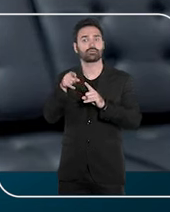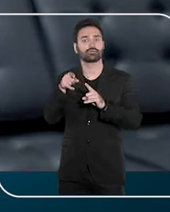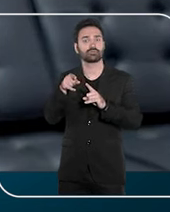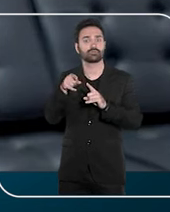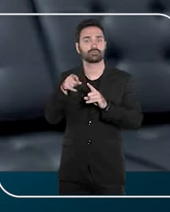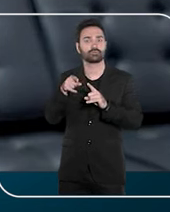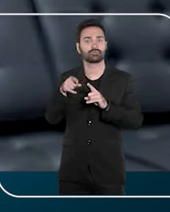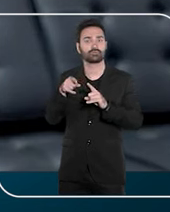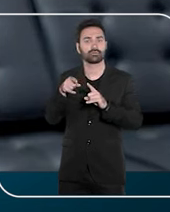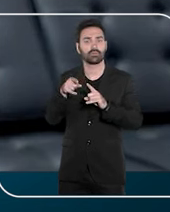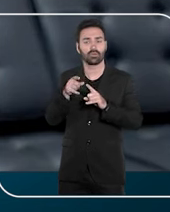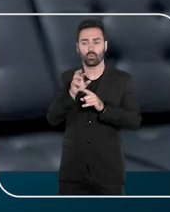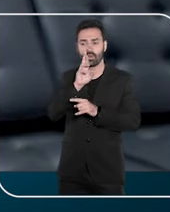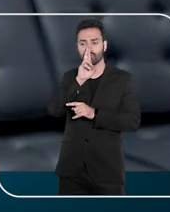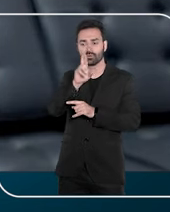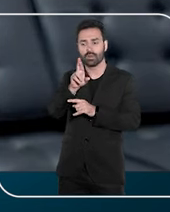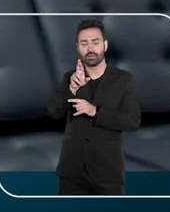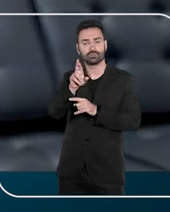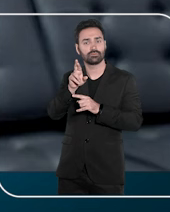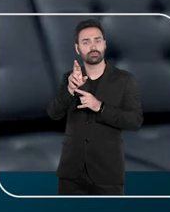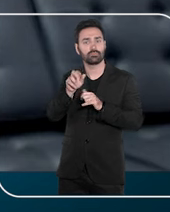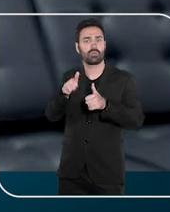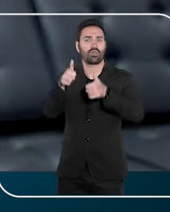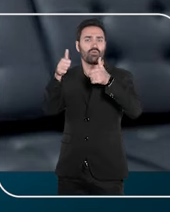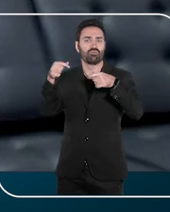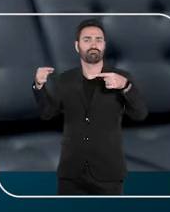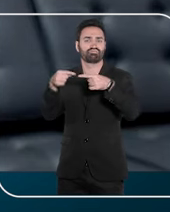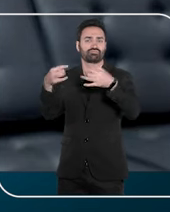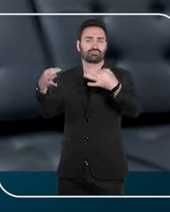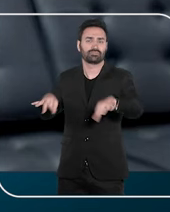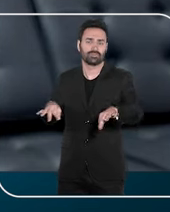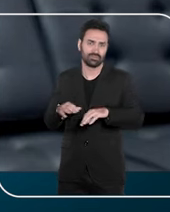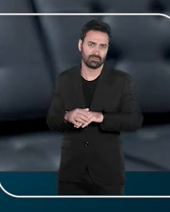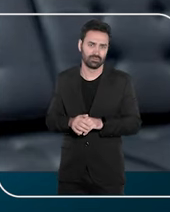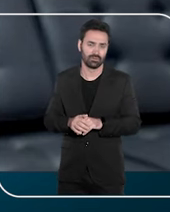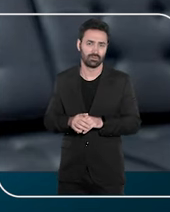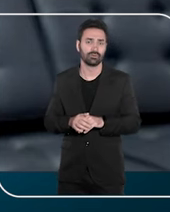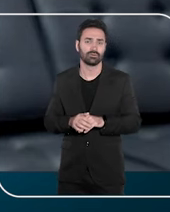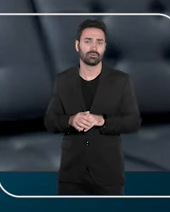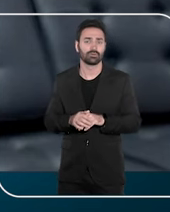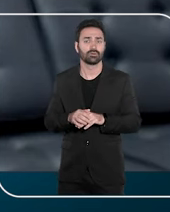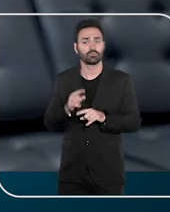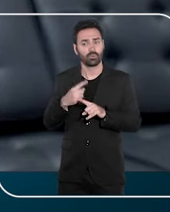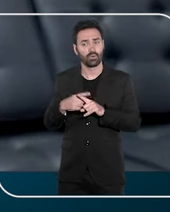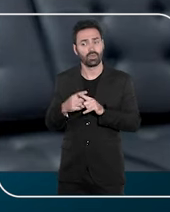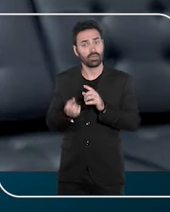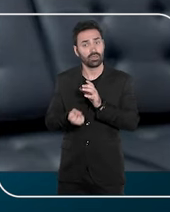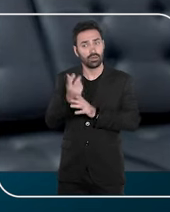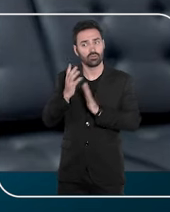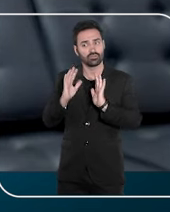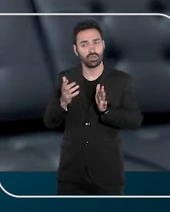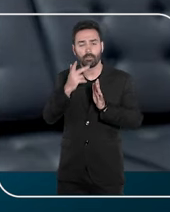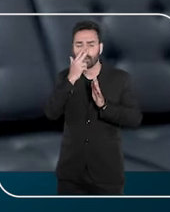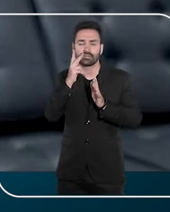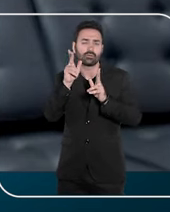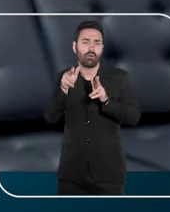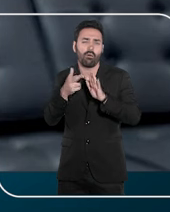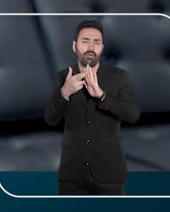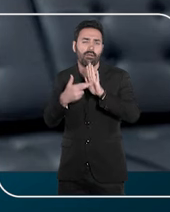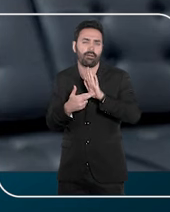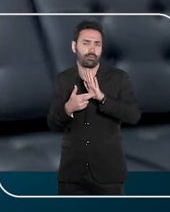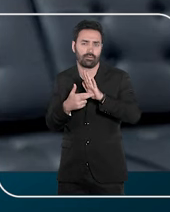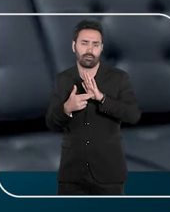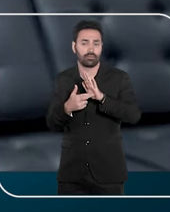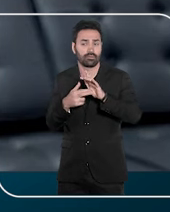daquele julgamento. Criam-se precedentes, portanto, que serão observados pelos próprios tribunais que emitiram